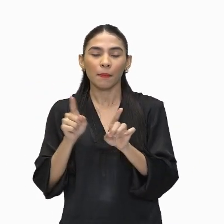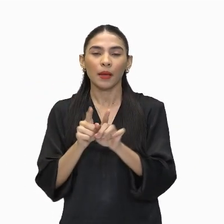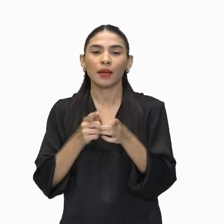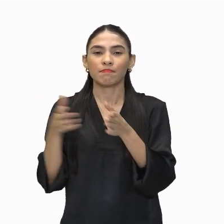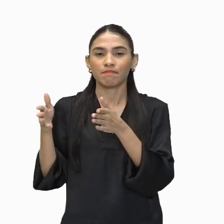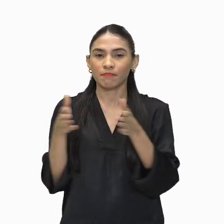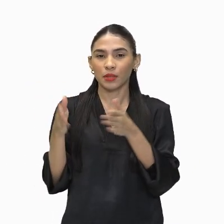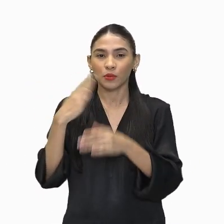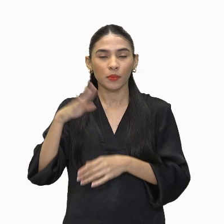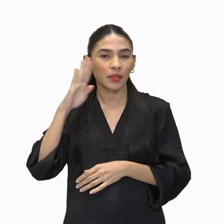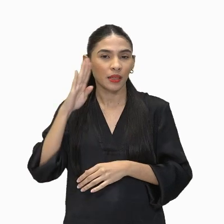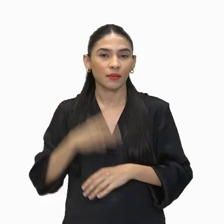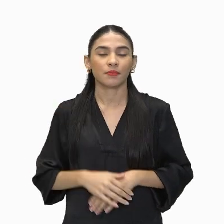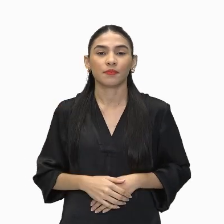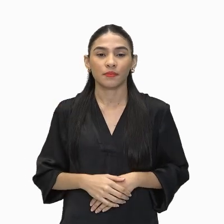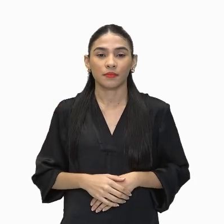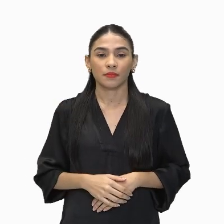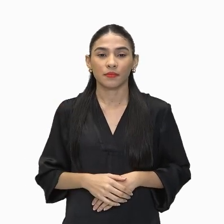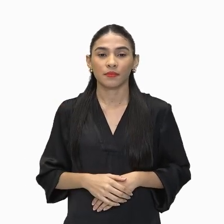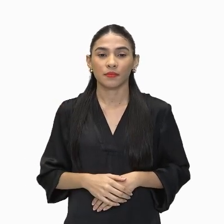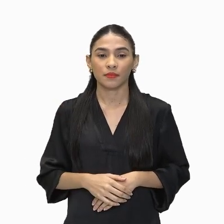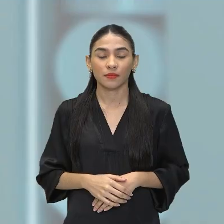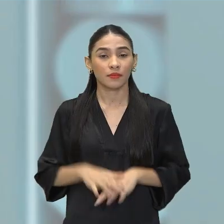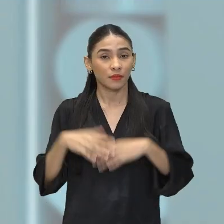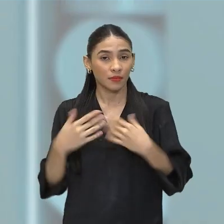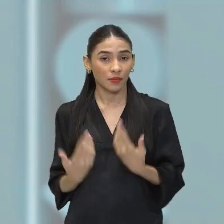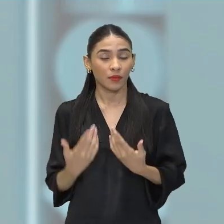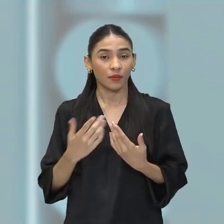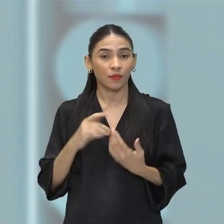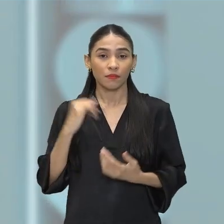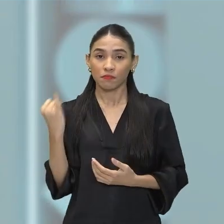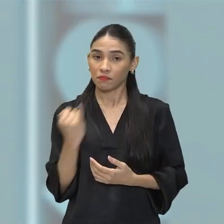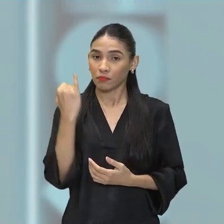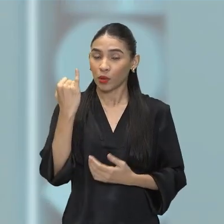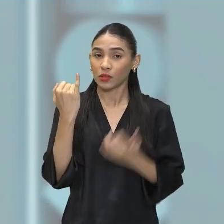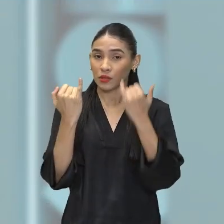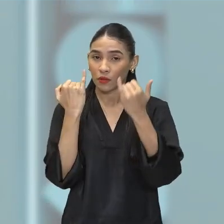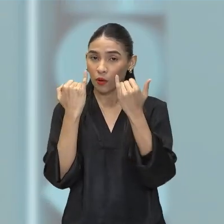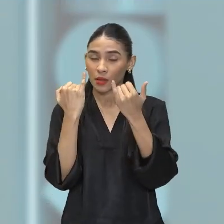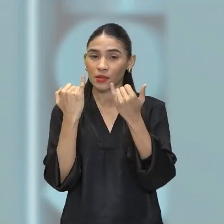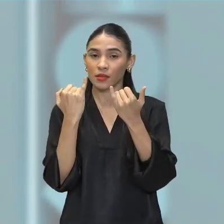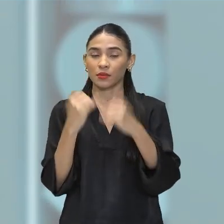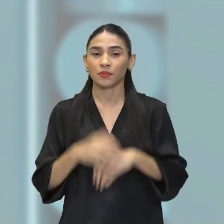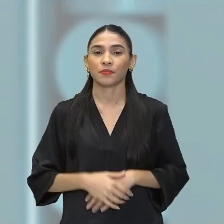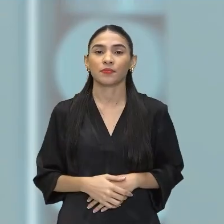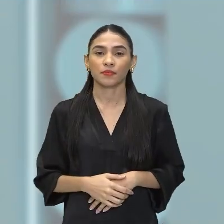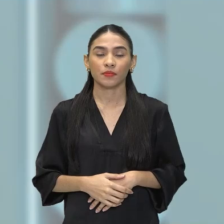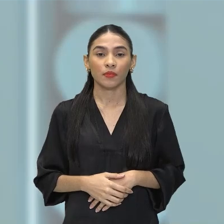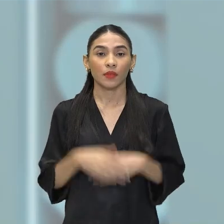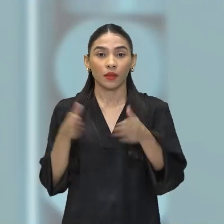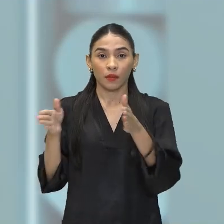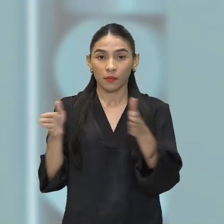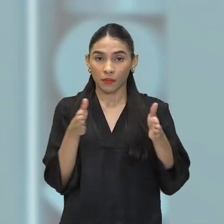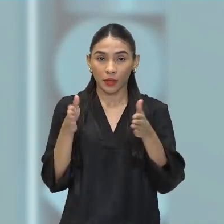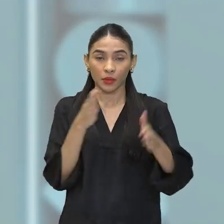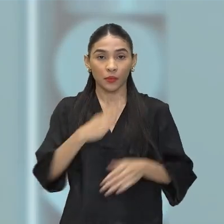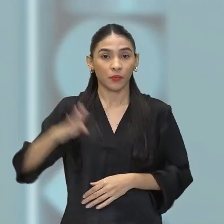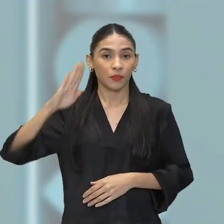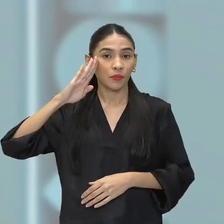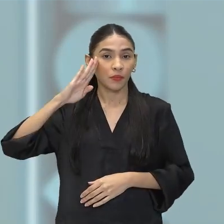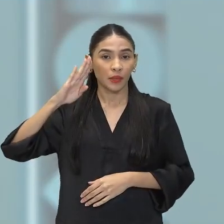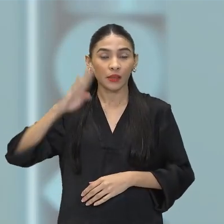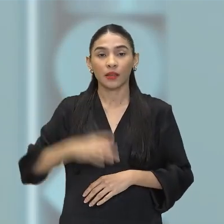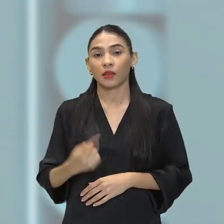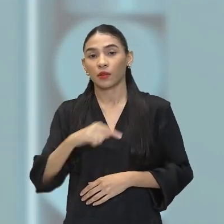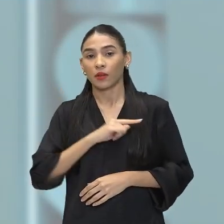ditadura militar. Voltando aqui comigo, então uma informação importante que nós temos exatamente nesse trecho. Período de ditadura militar,